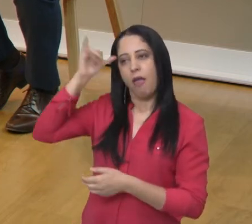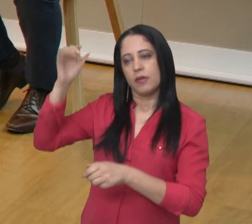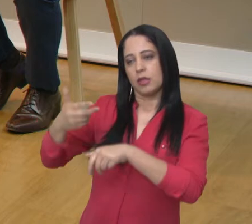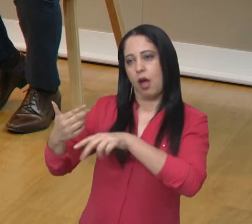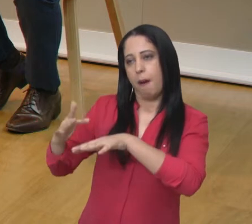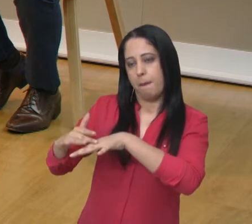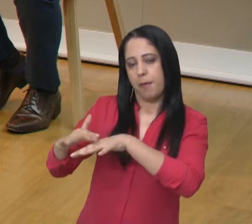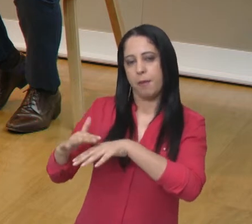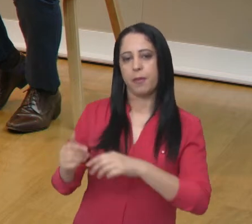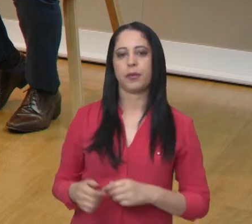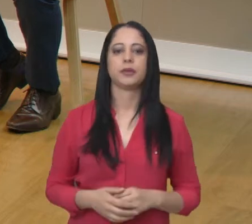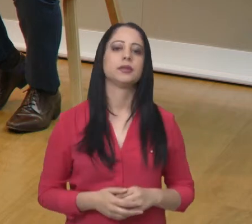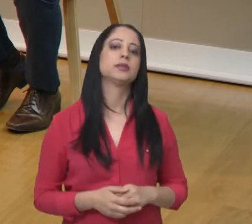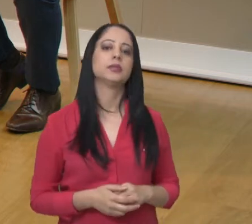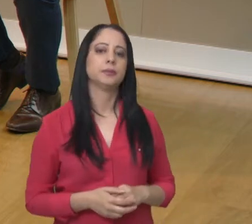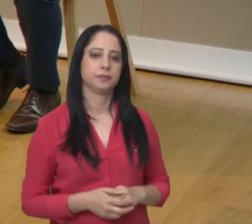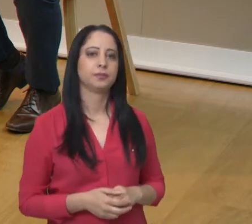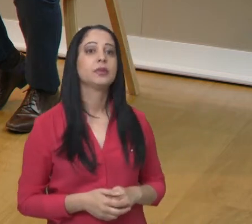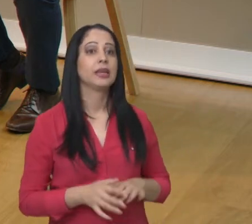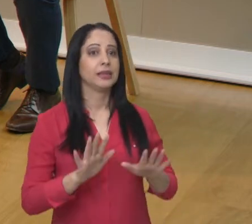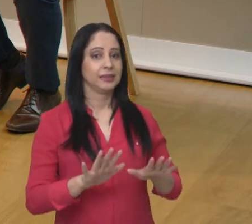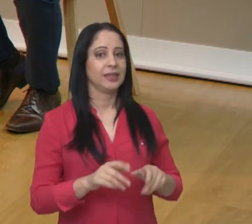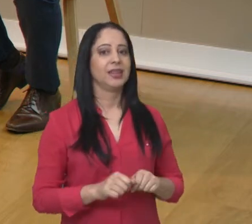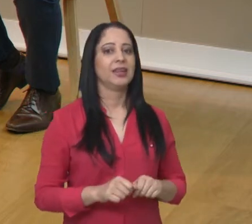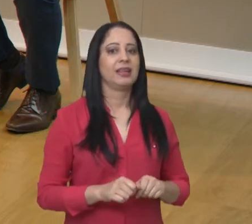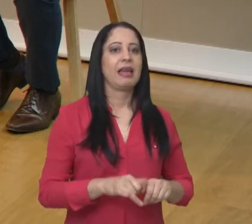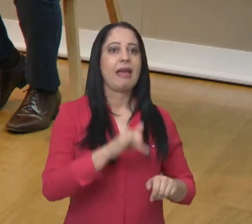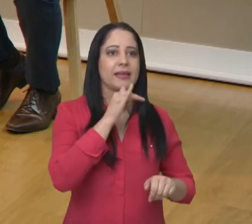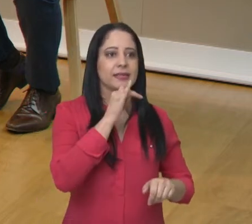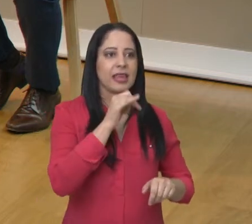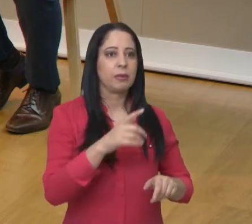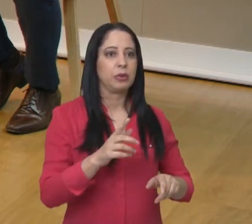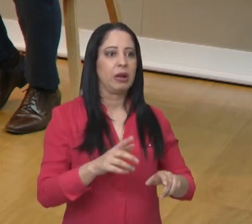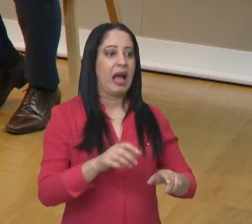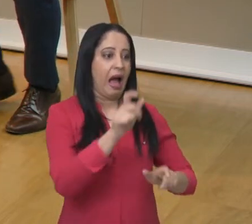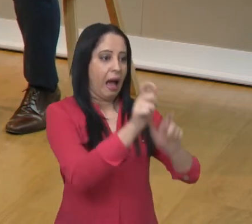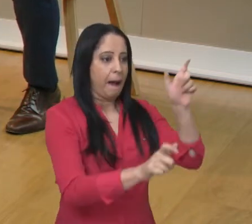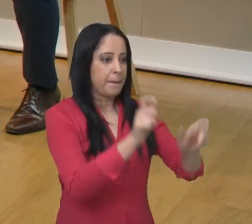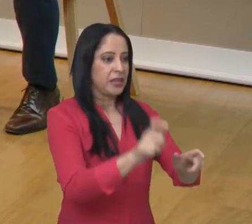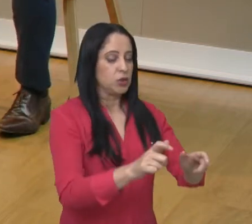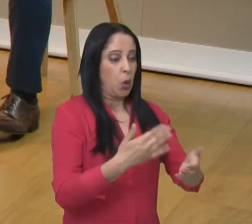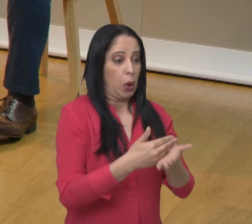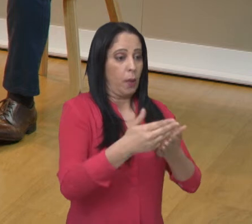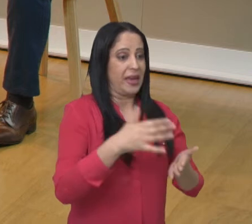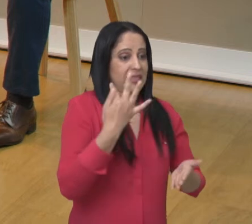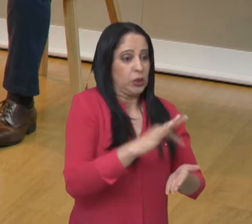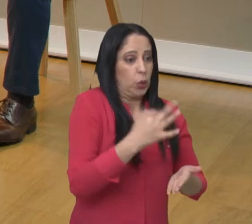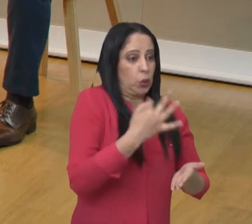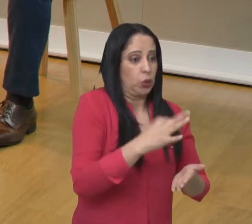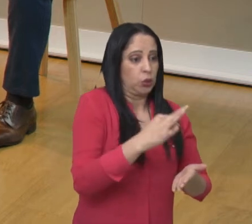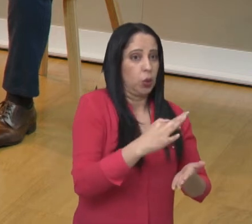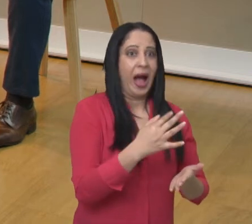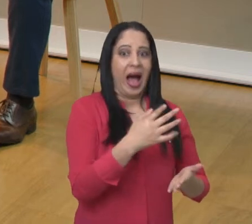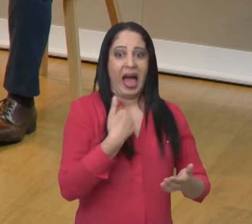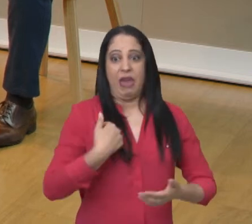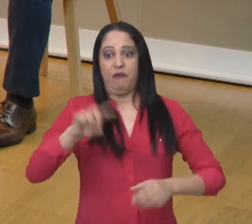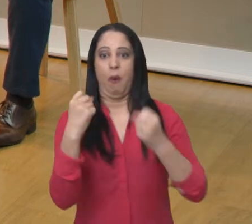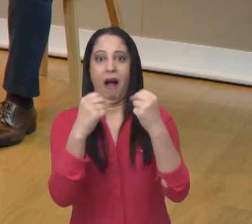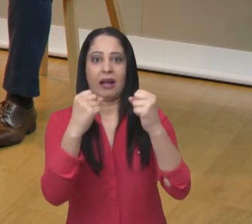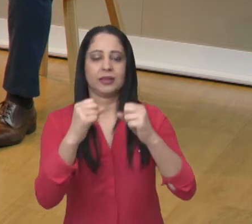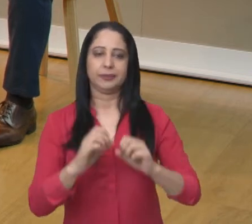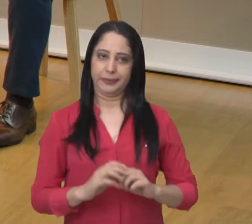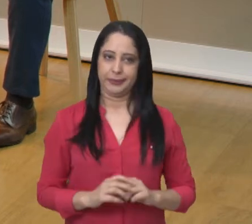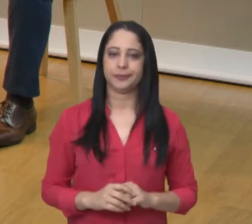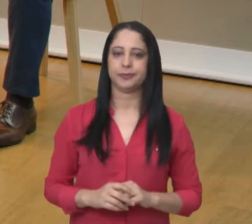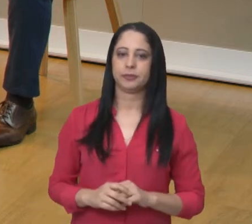nos bastidores, né? Você comentou que depois do susto, geralmente todo mundo corre para academia. Corre para academia. Ótimo.